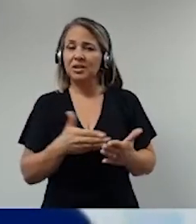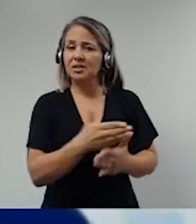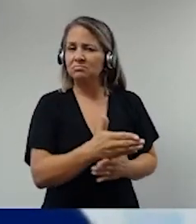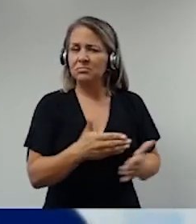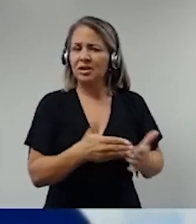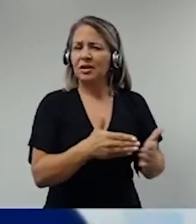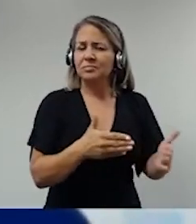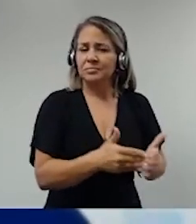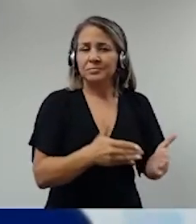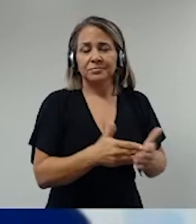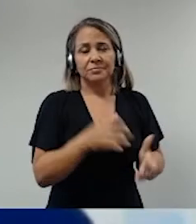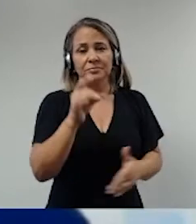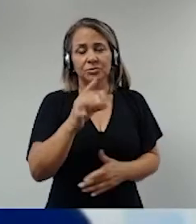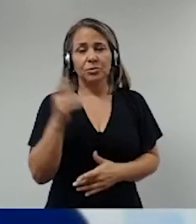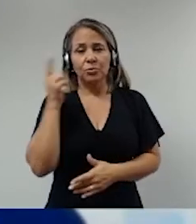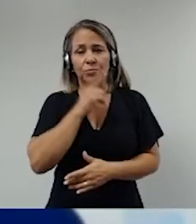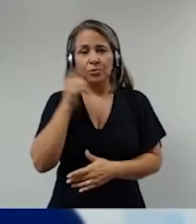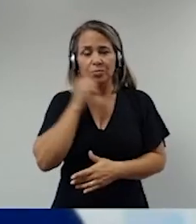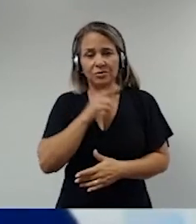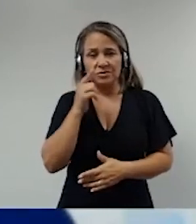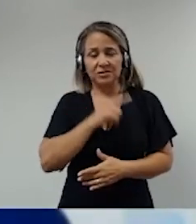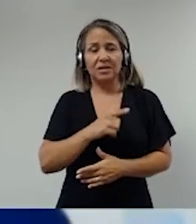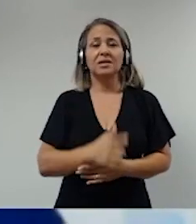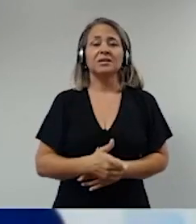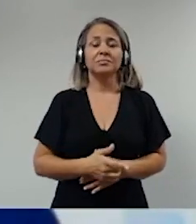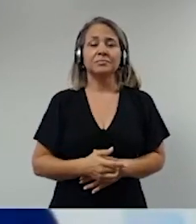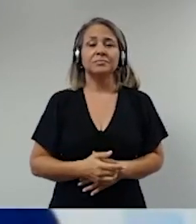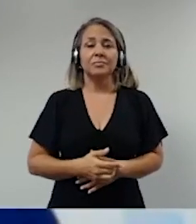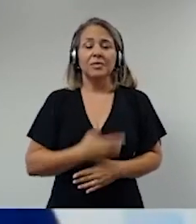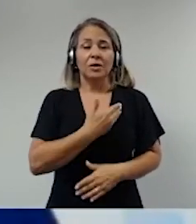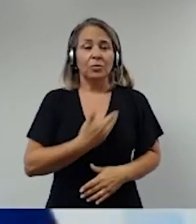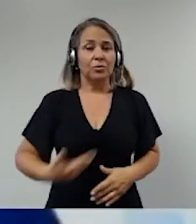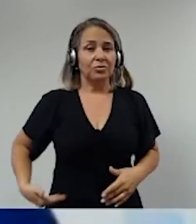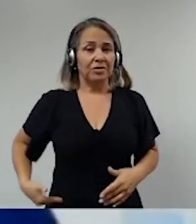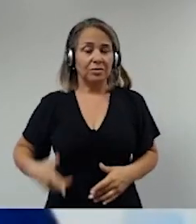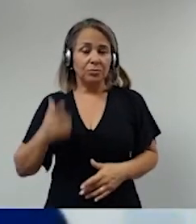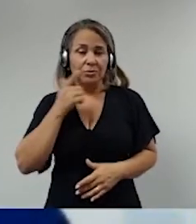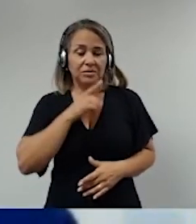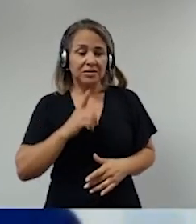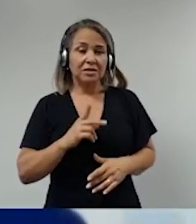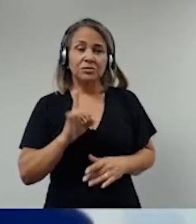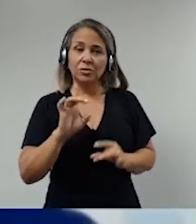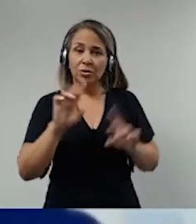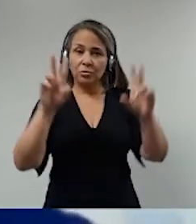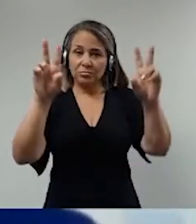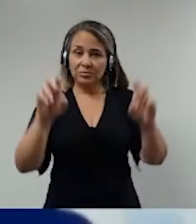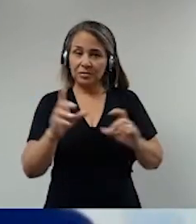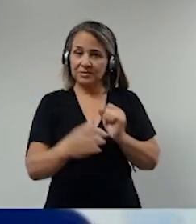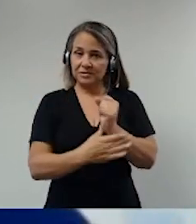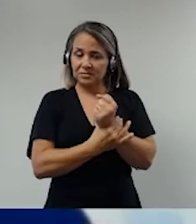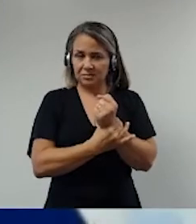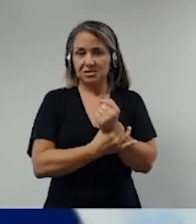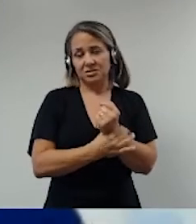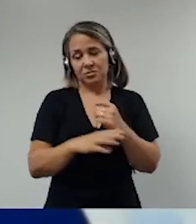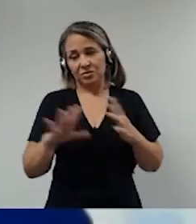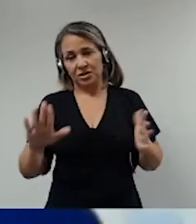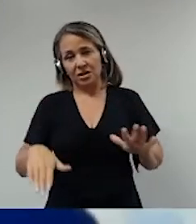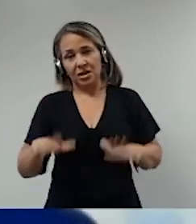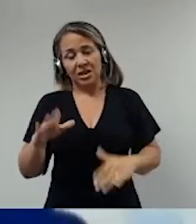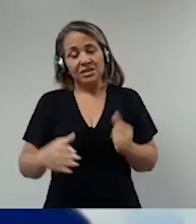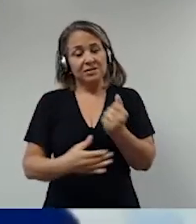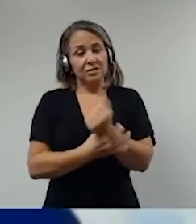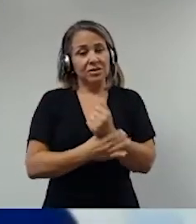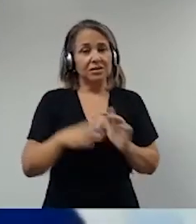intervenção, só chega, o braço do Estado só chega com o tema da segurança. Na verdade, segurança e, às vezes,